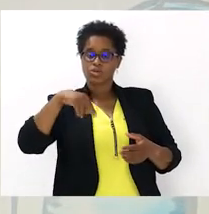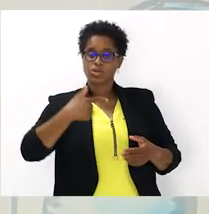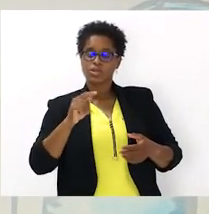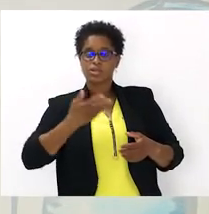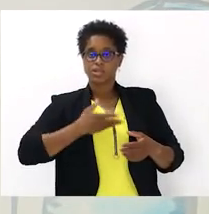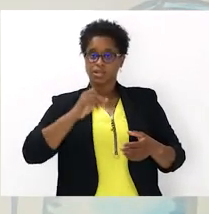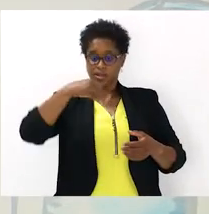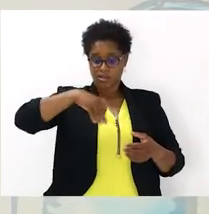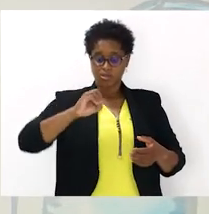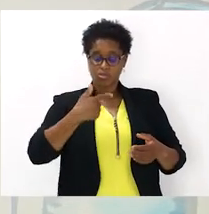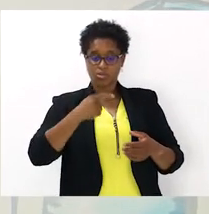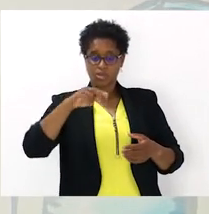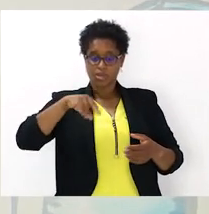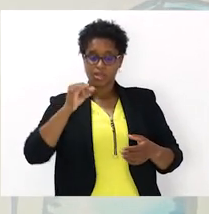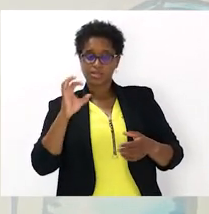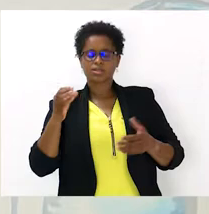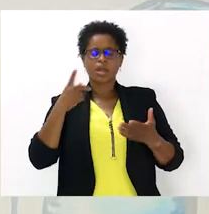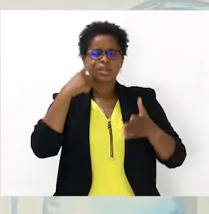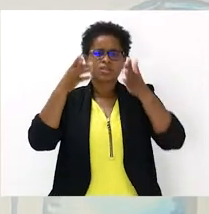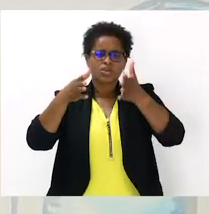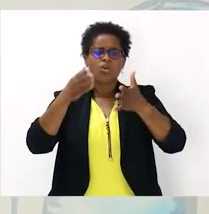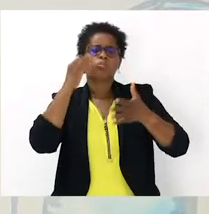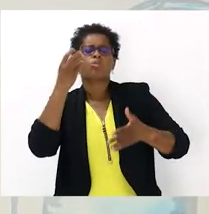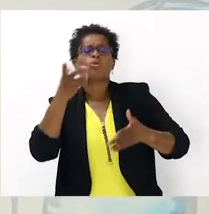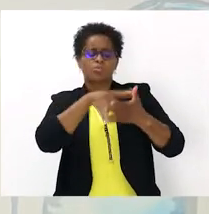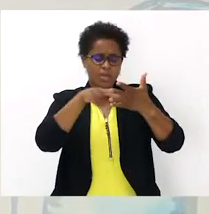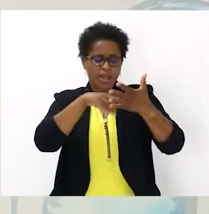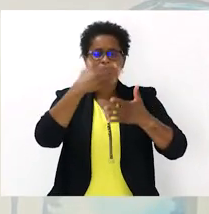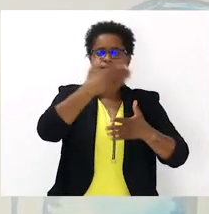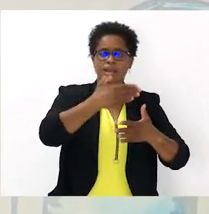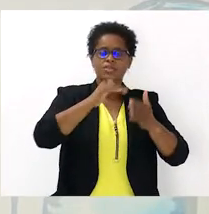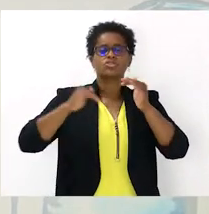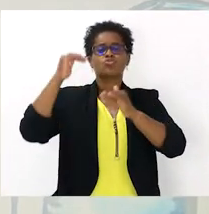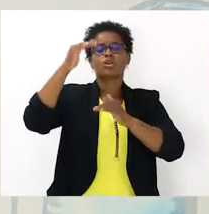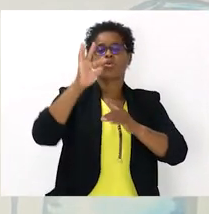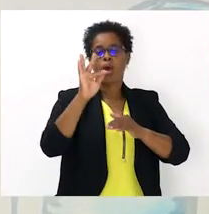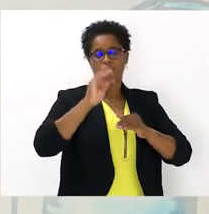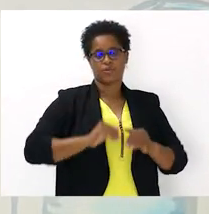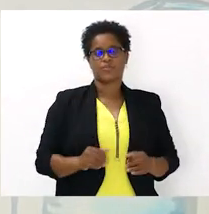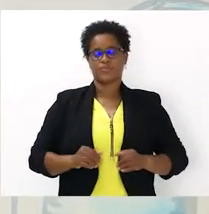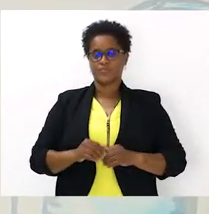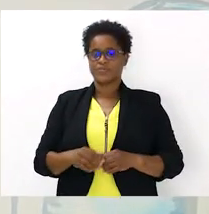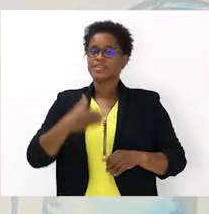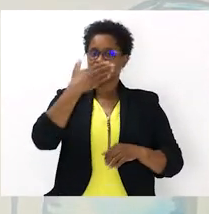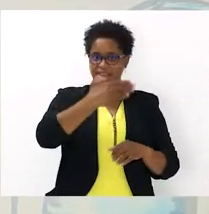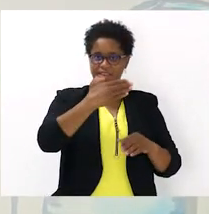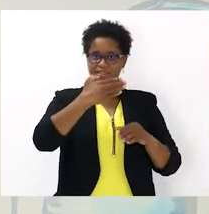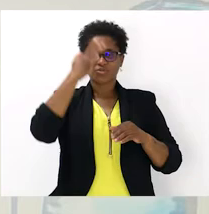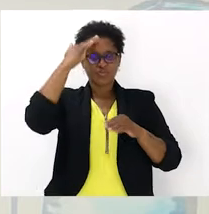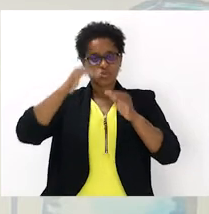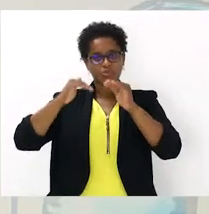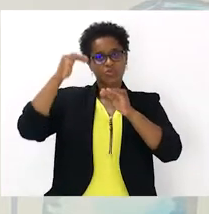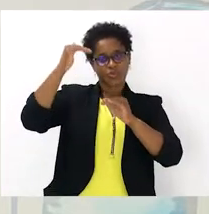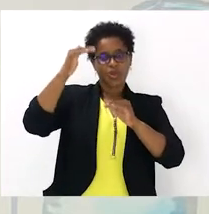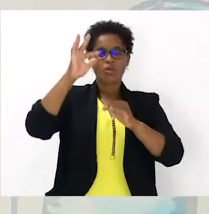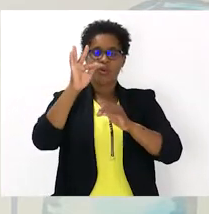potência. Atenção, como é que se lê? 7 de expoente, 4. Ok? 7 de